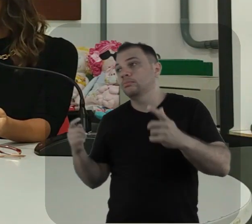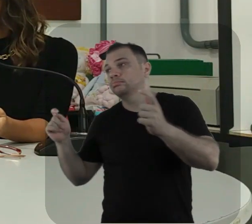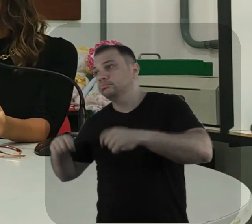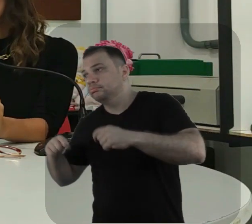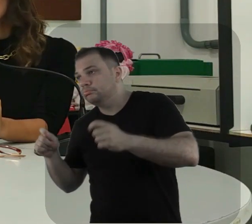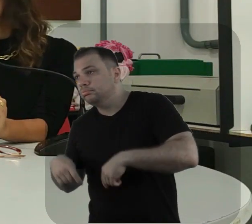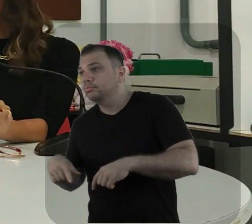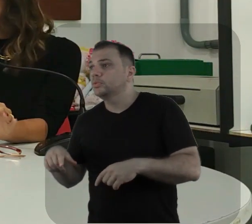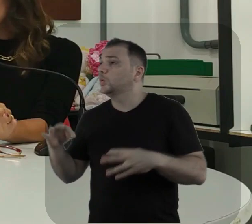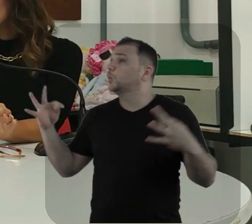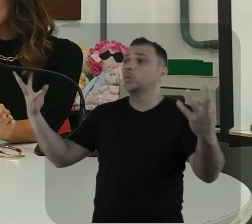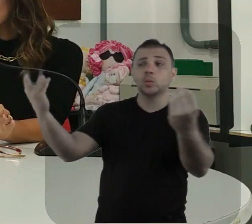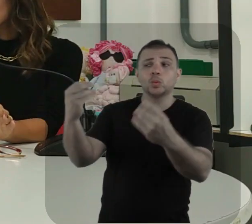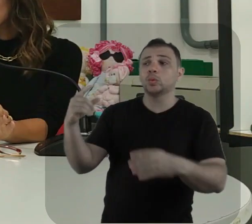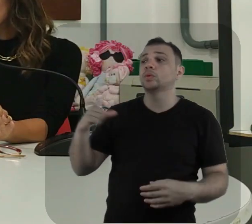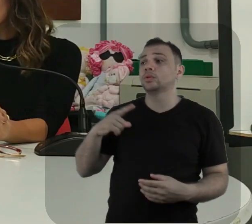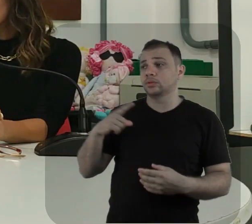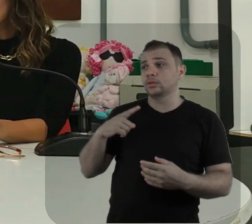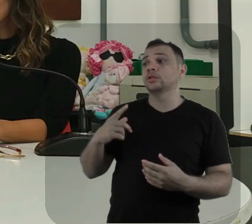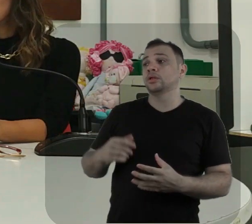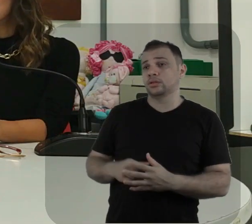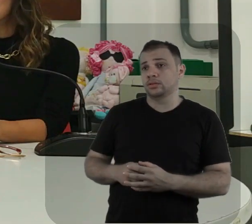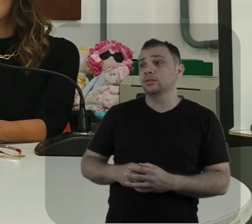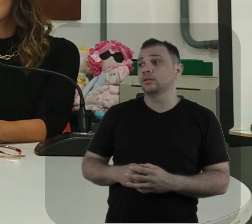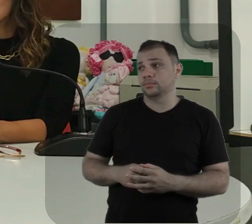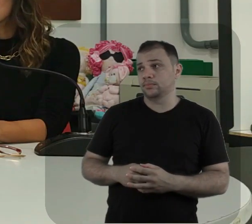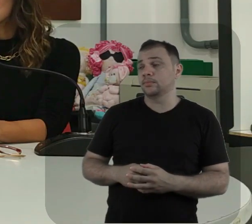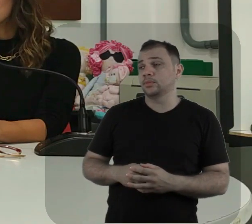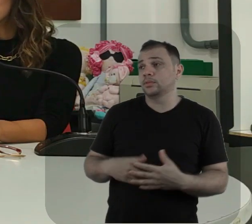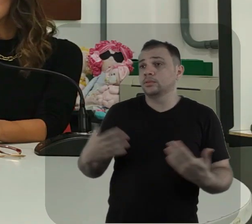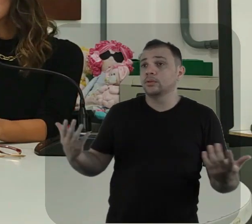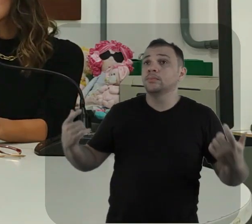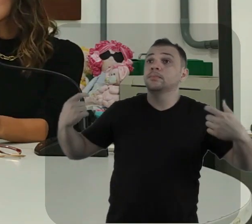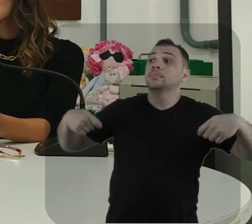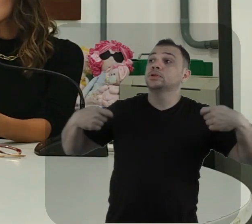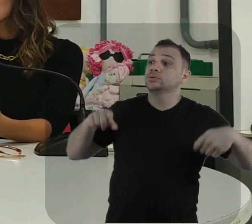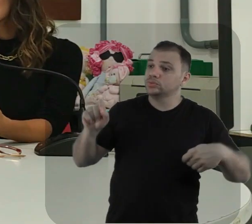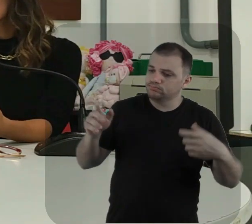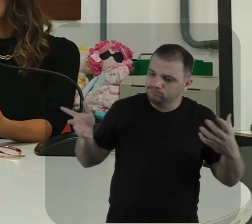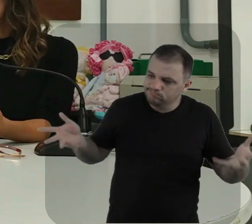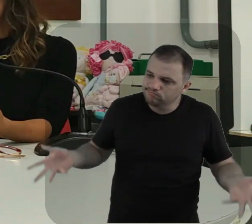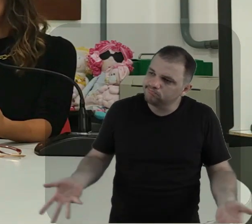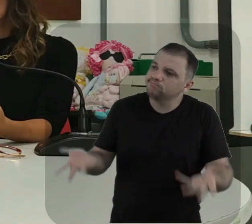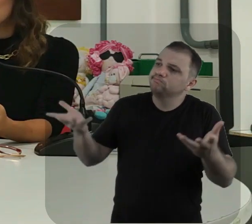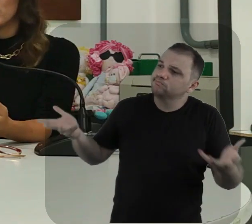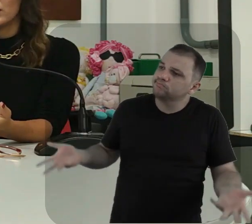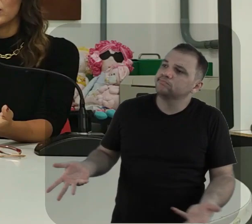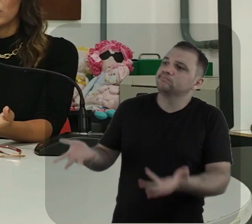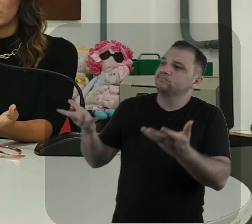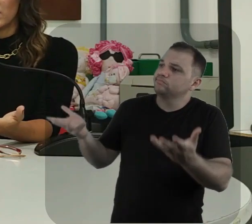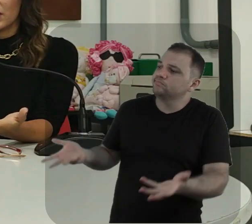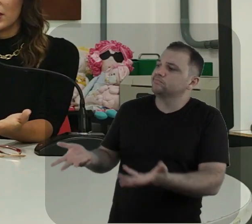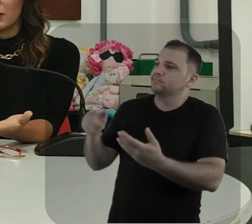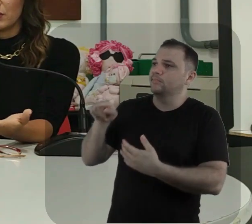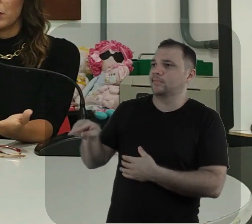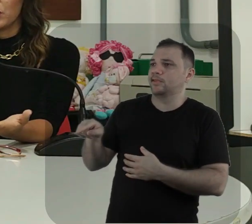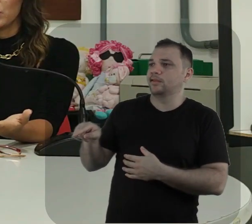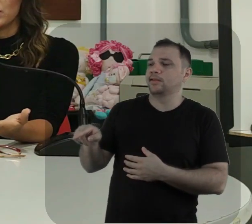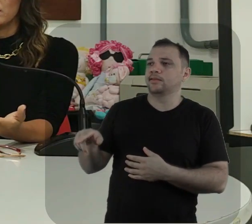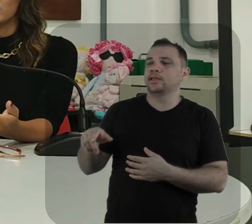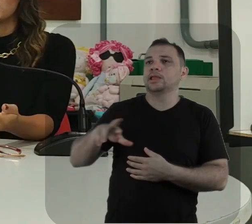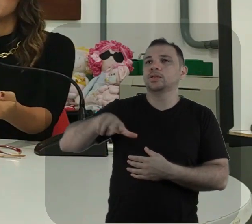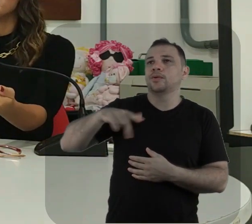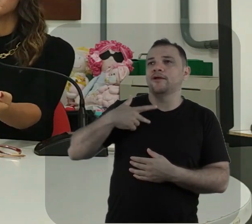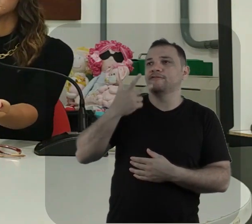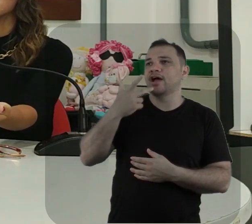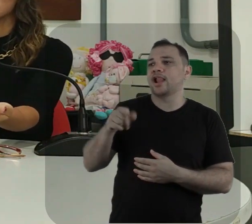sua potência. Todo mundo. Sim, né? sim. Então, isso é preciso ser suscitado. E não adianta só você dizer para a